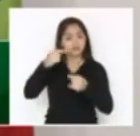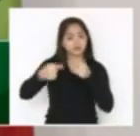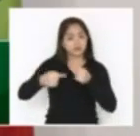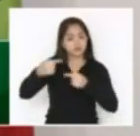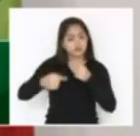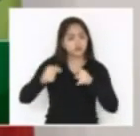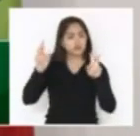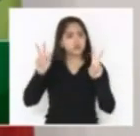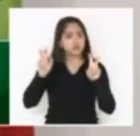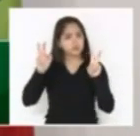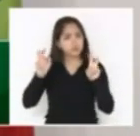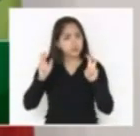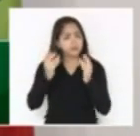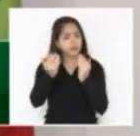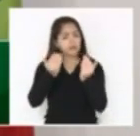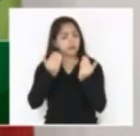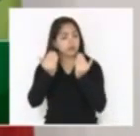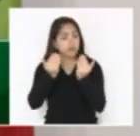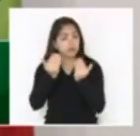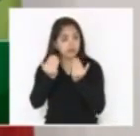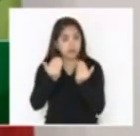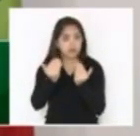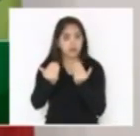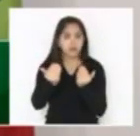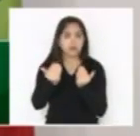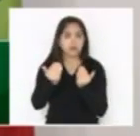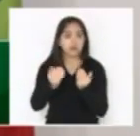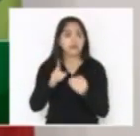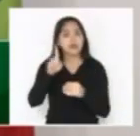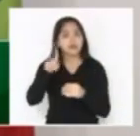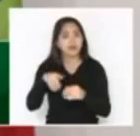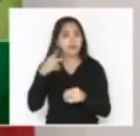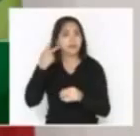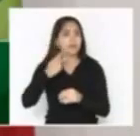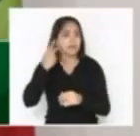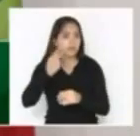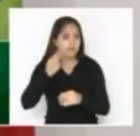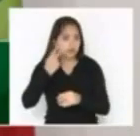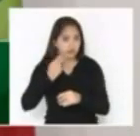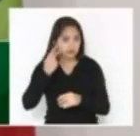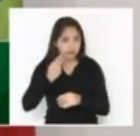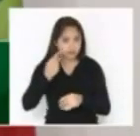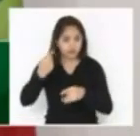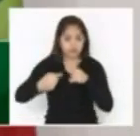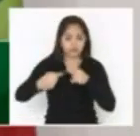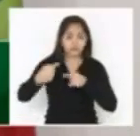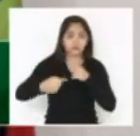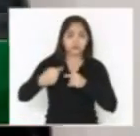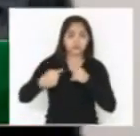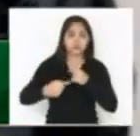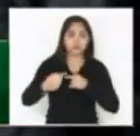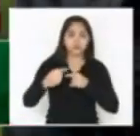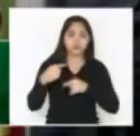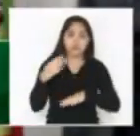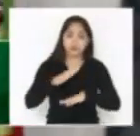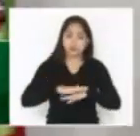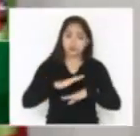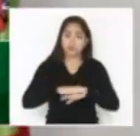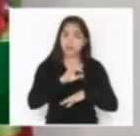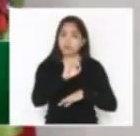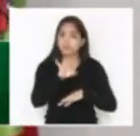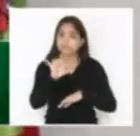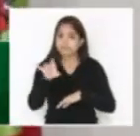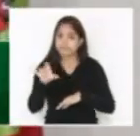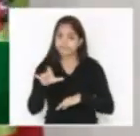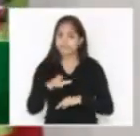avaliar o tema, e isso é parlamento. Isso é o que nós fazemos aqui. Mas eu concedo a